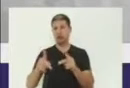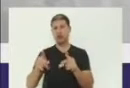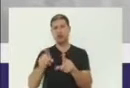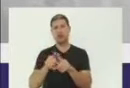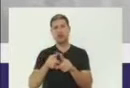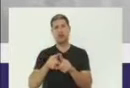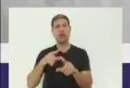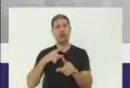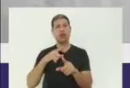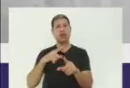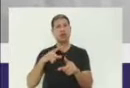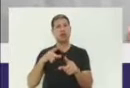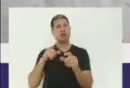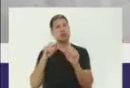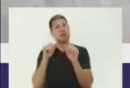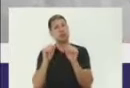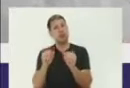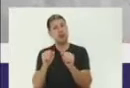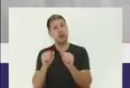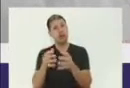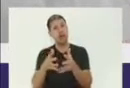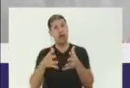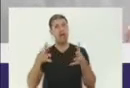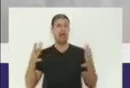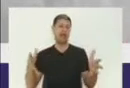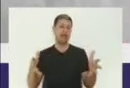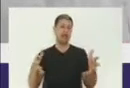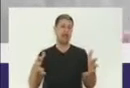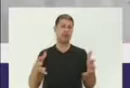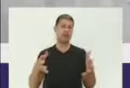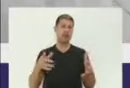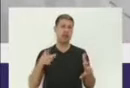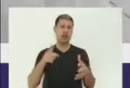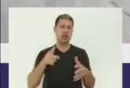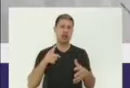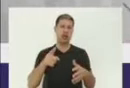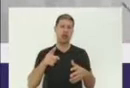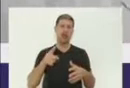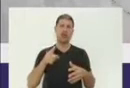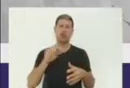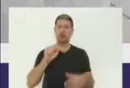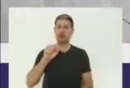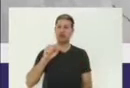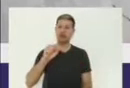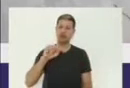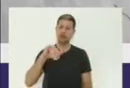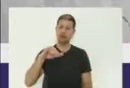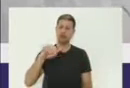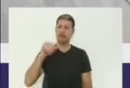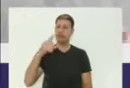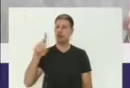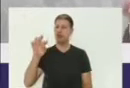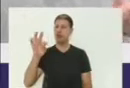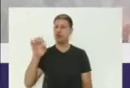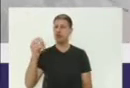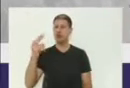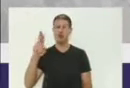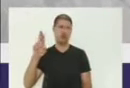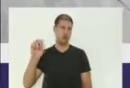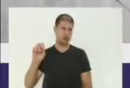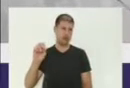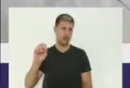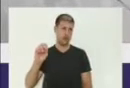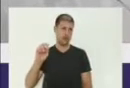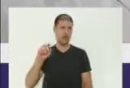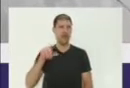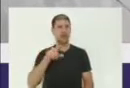possibilidade de ampliar, no caso, Luci Montoro e AMI. E também verificamos, nessa mesma